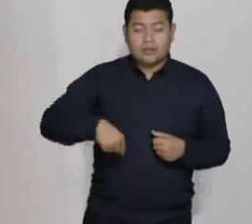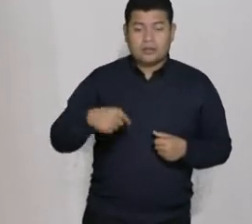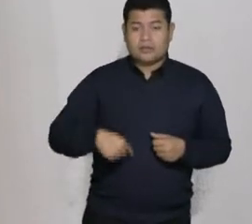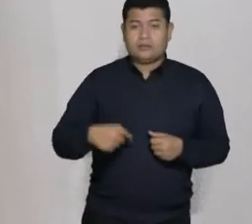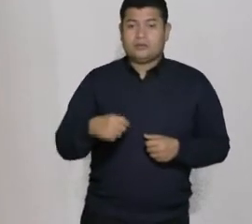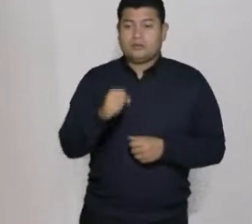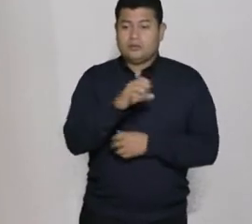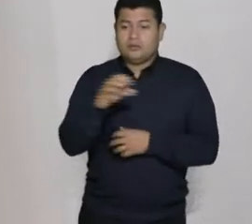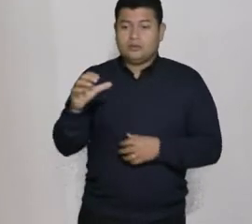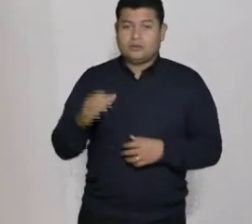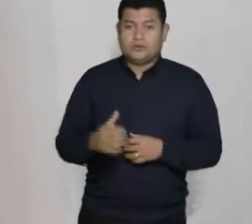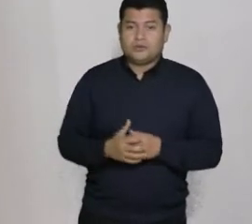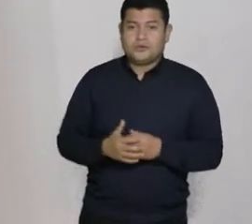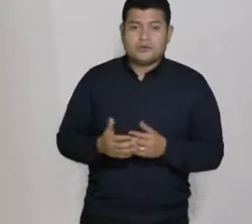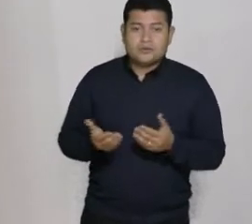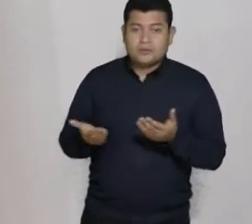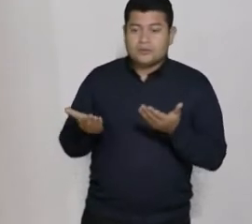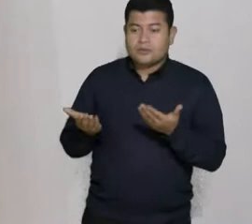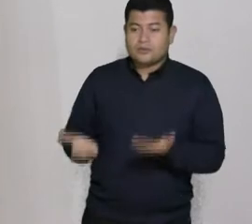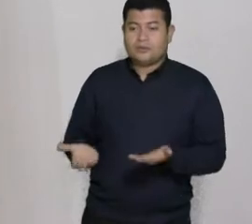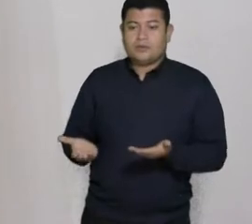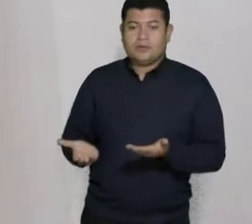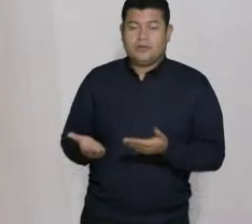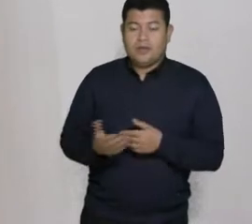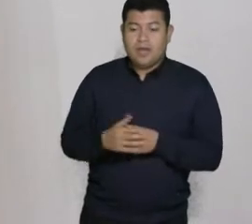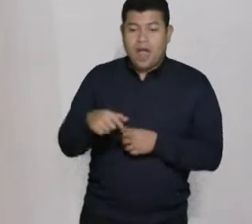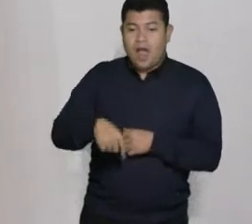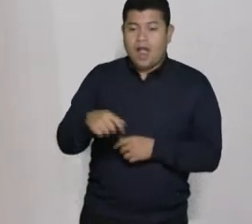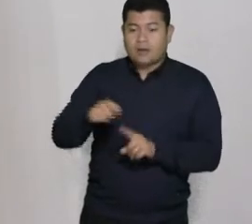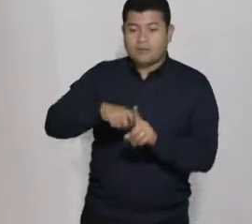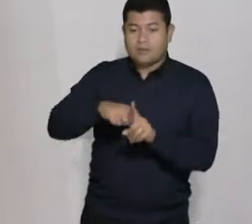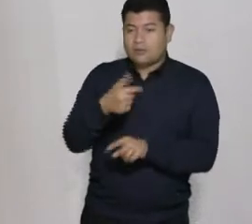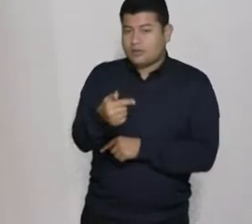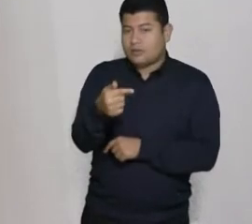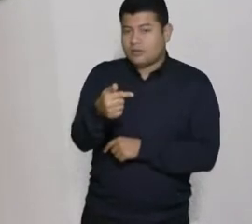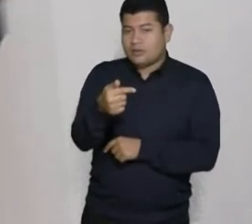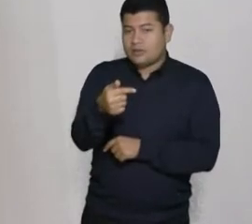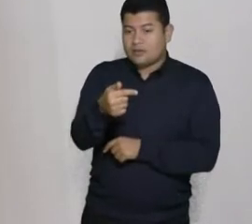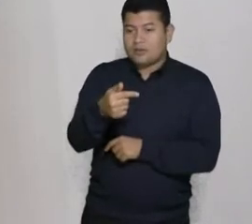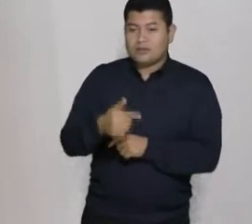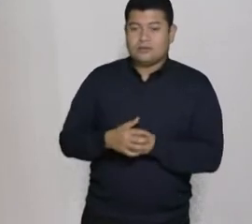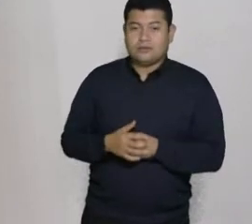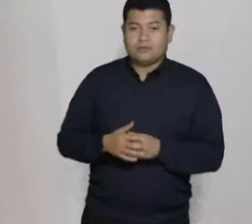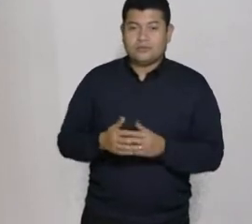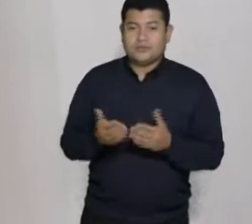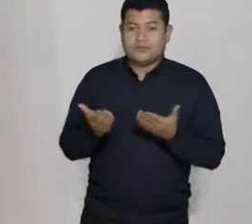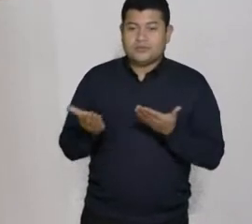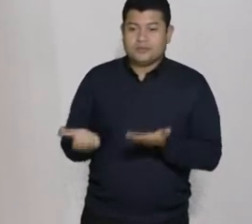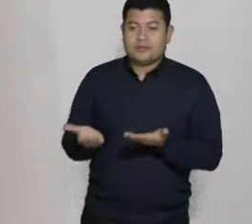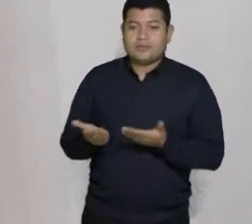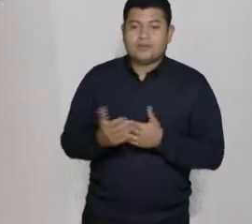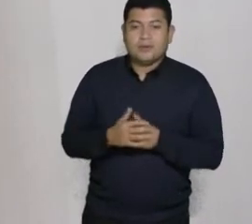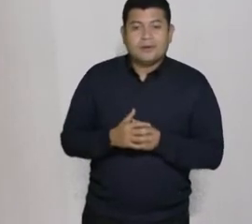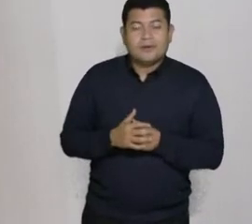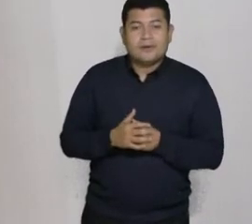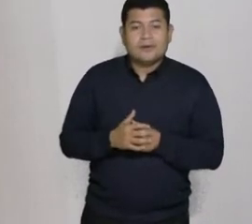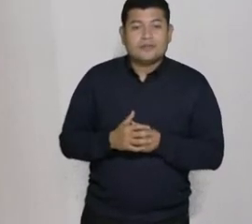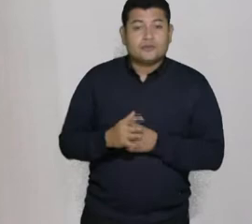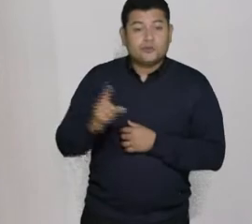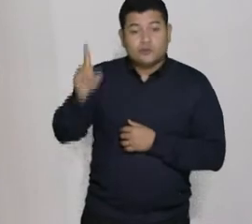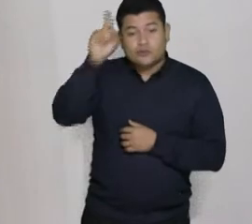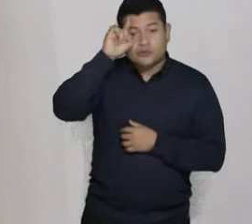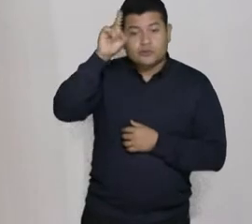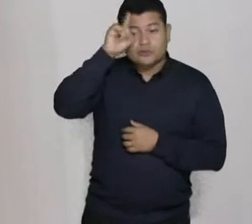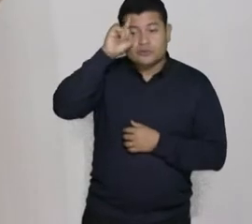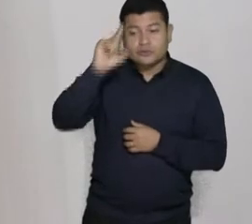Catarina nós vemos que eu tô nem sofrendo por sete meses por falta de planejamento e tudo bem todo dia acontece